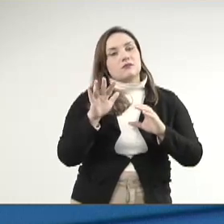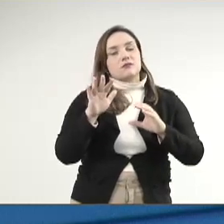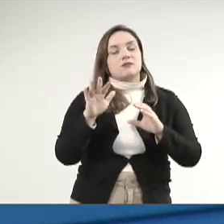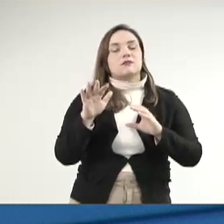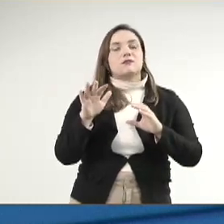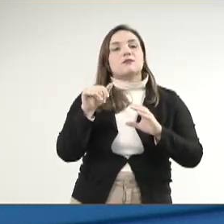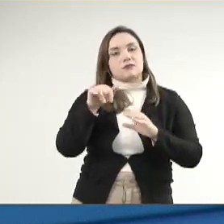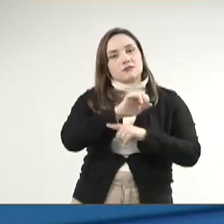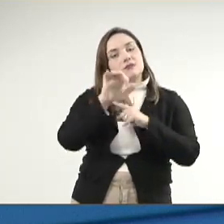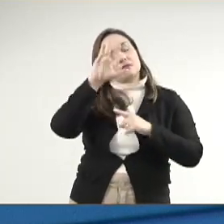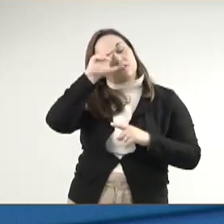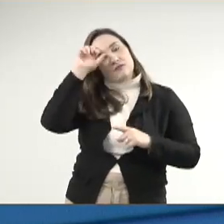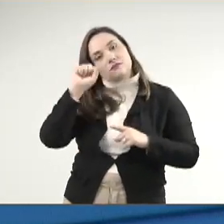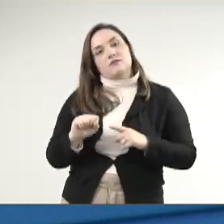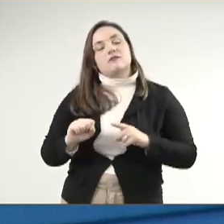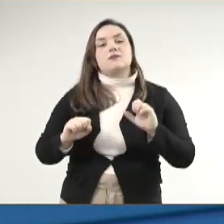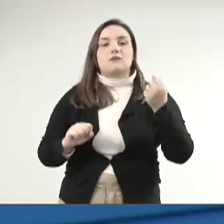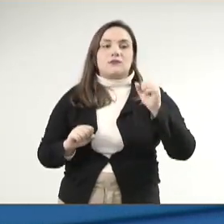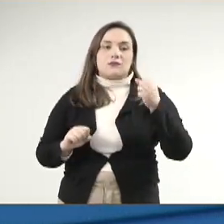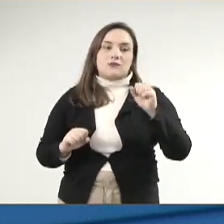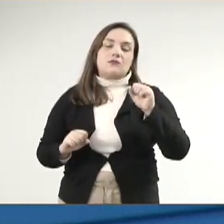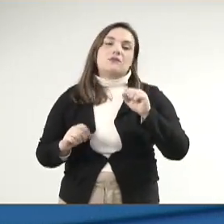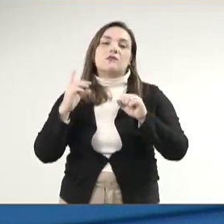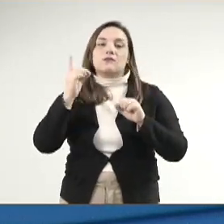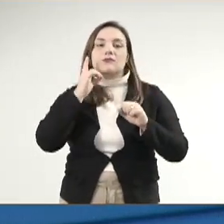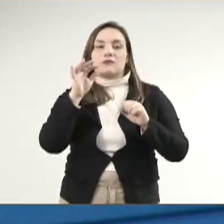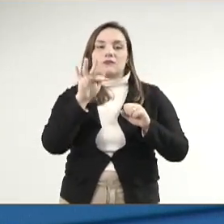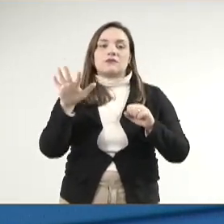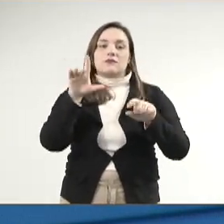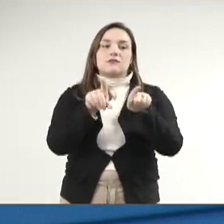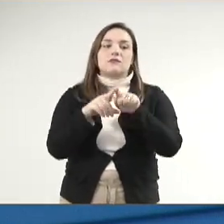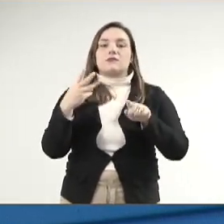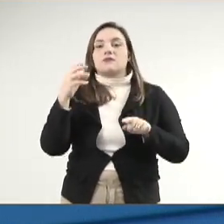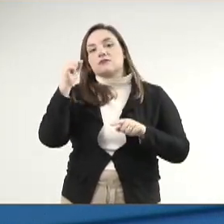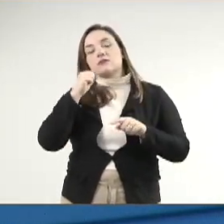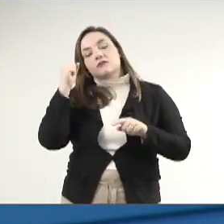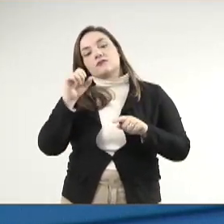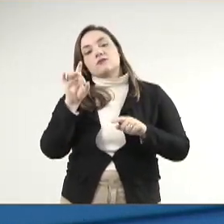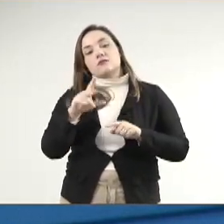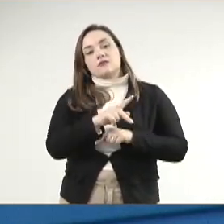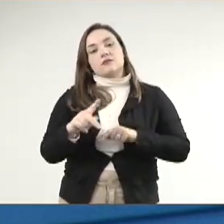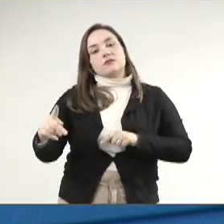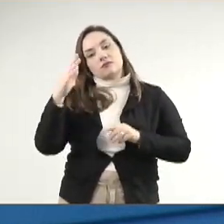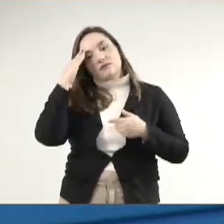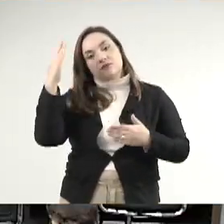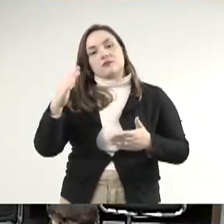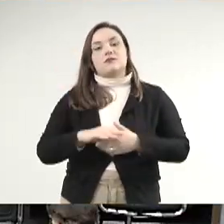deputados federais e aos nossos 3 senadores. Senhor presidente, é o que tinha. Muito obrigado.